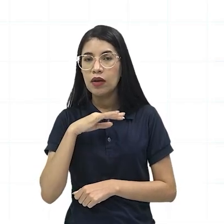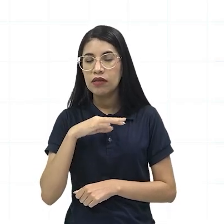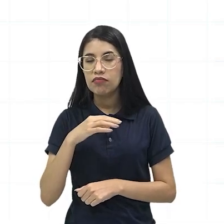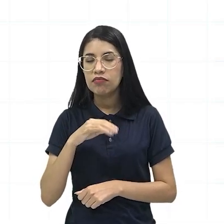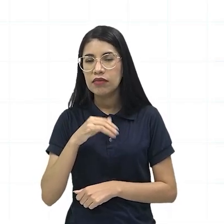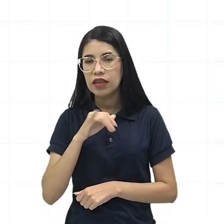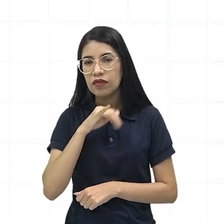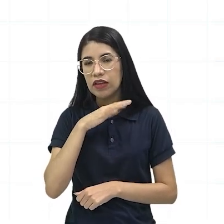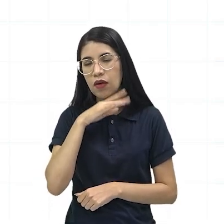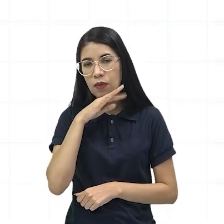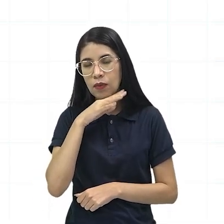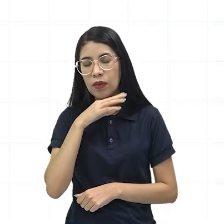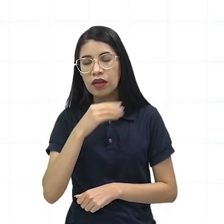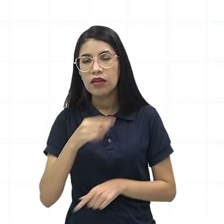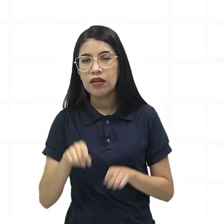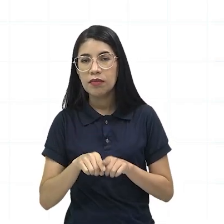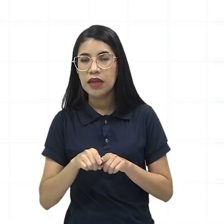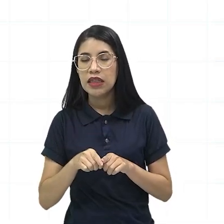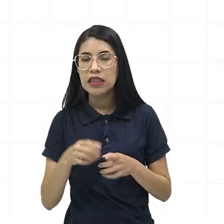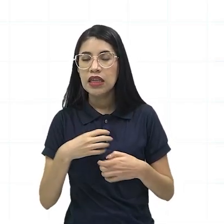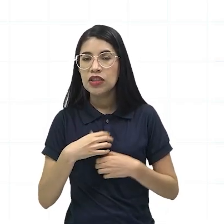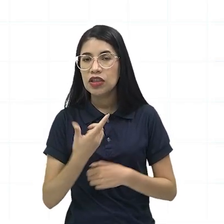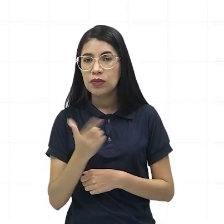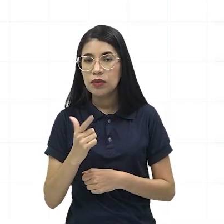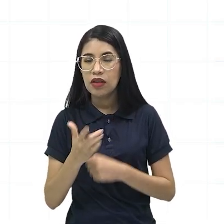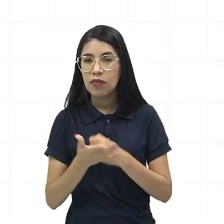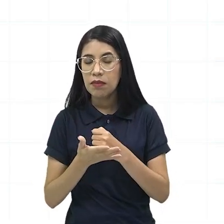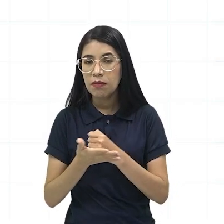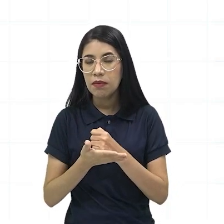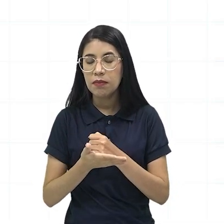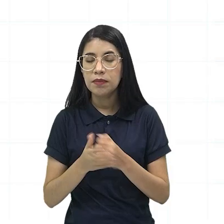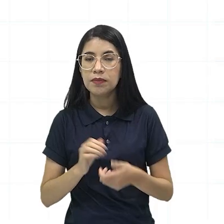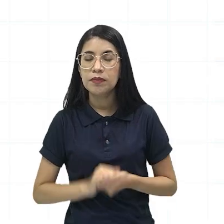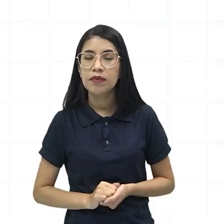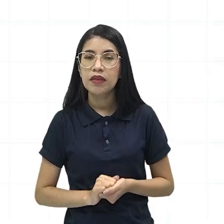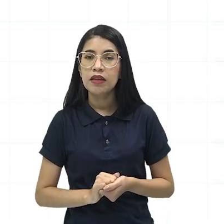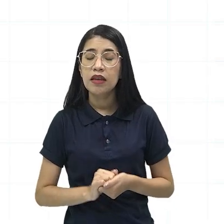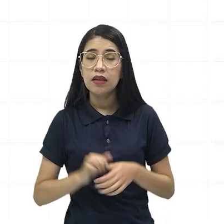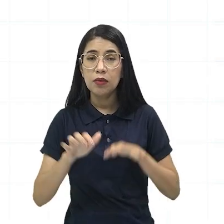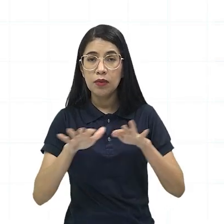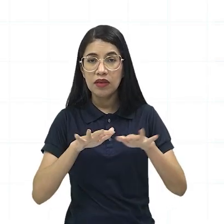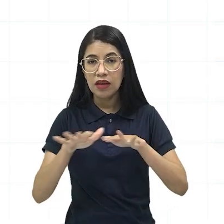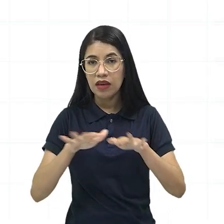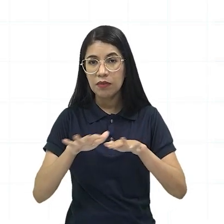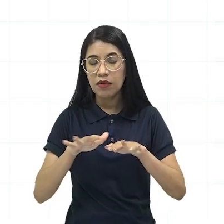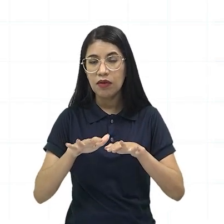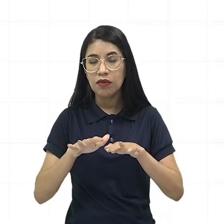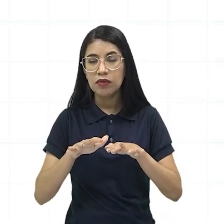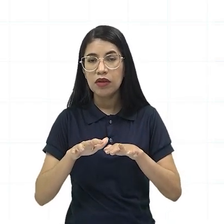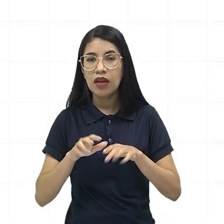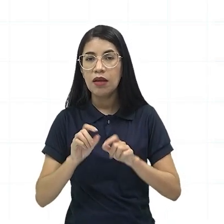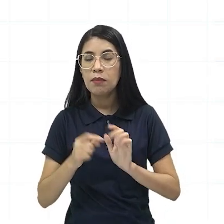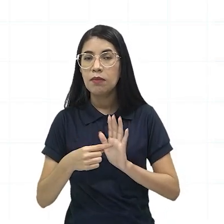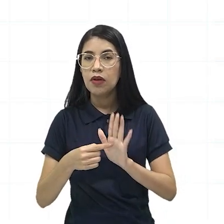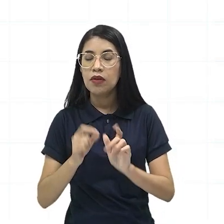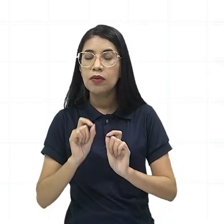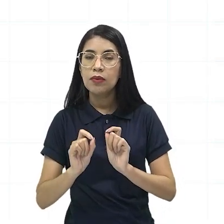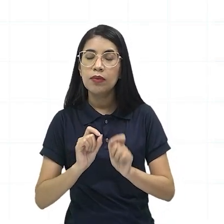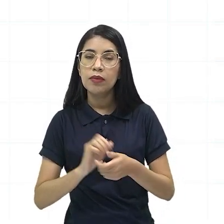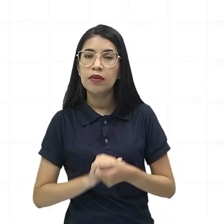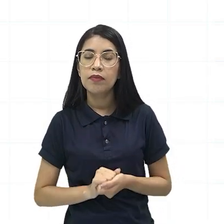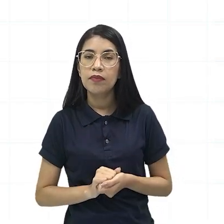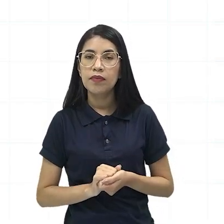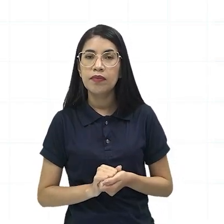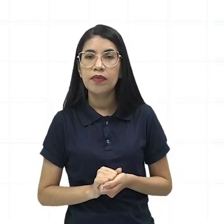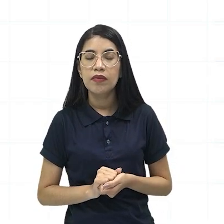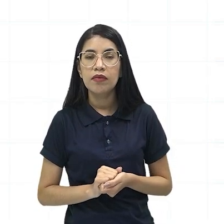sentir-se sem base e sem abrigo. Então o terremoto ele tem a função de instruir, é pedagógico, ele faz,